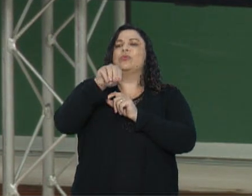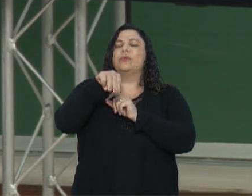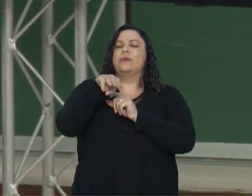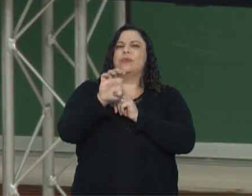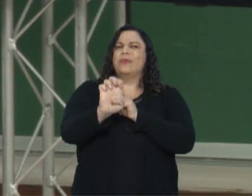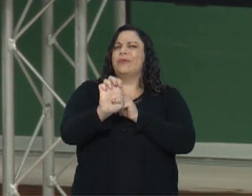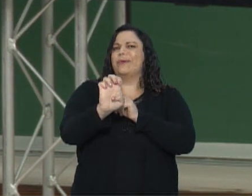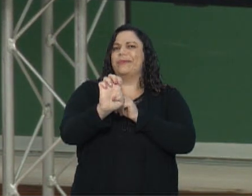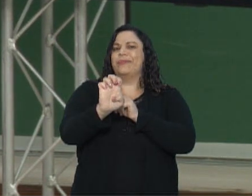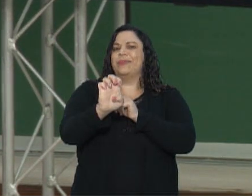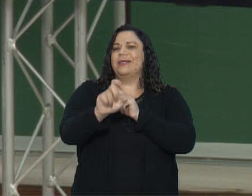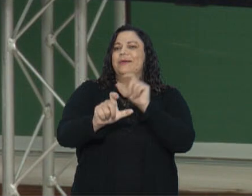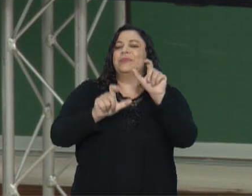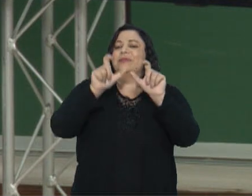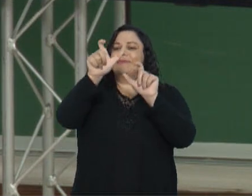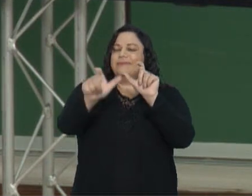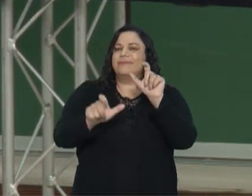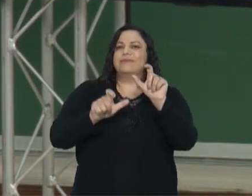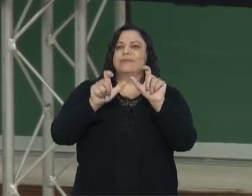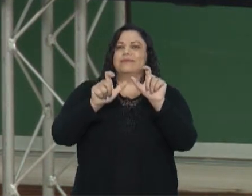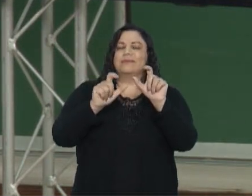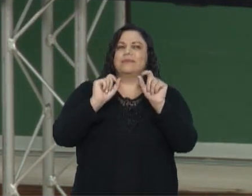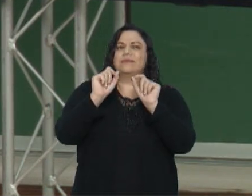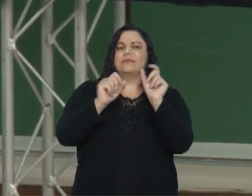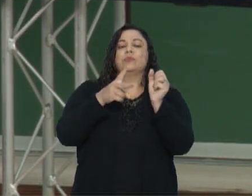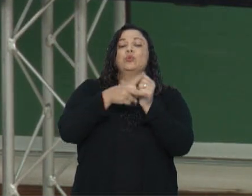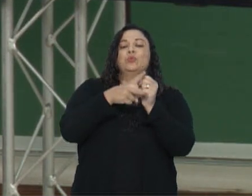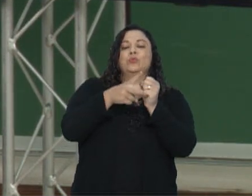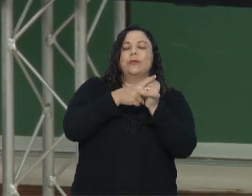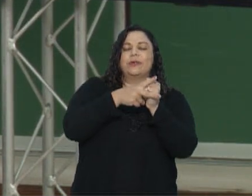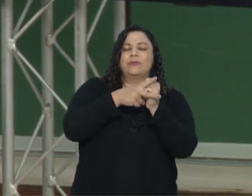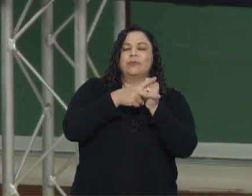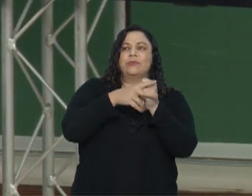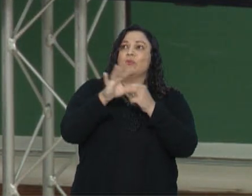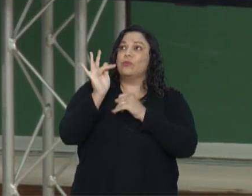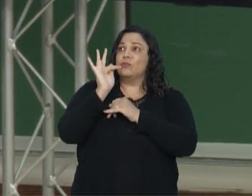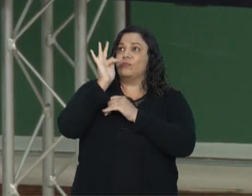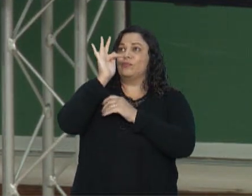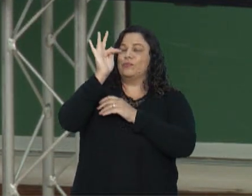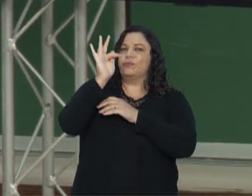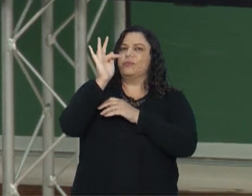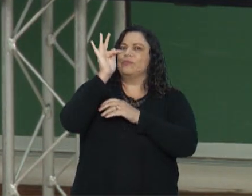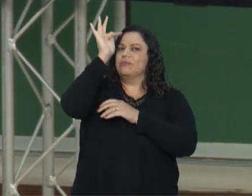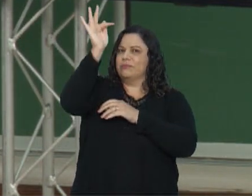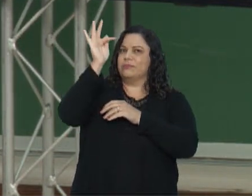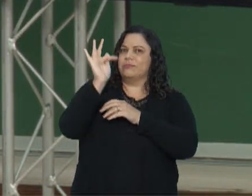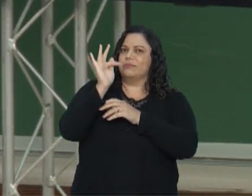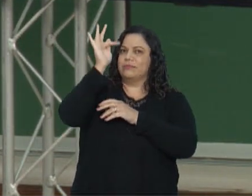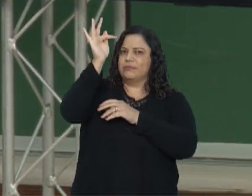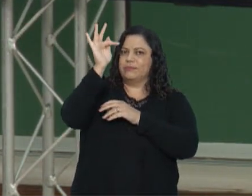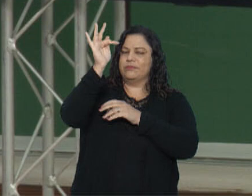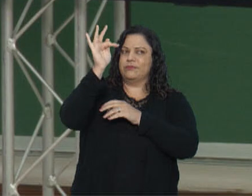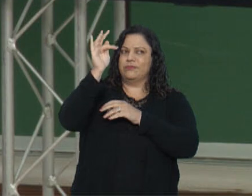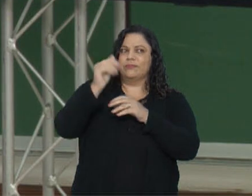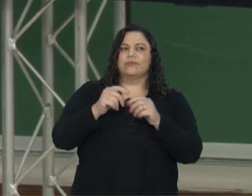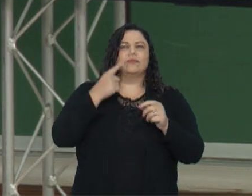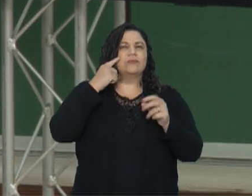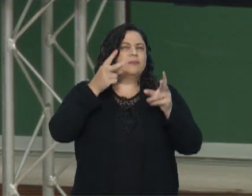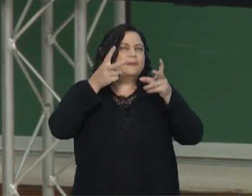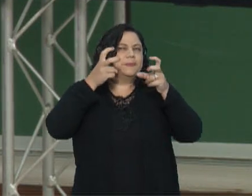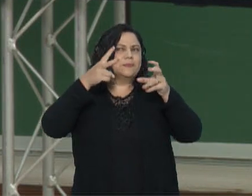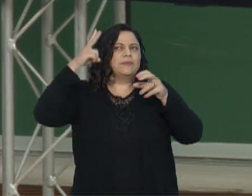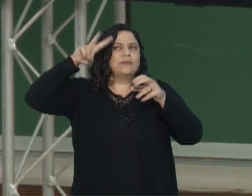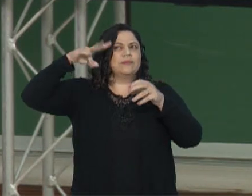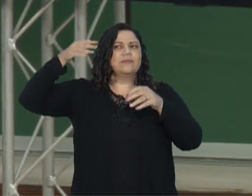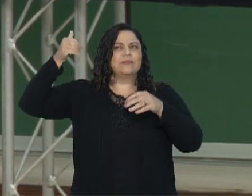ser conjugado, flexionado, em el futuro simple. Então, vocês vão resgatar a observação que o professor